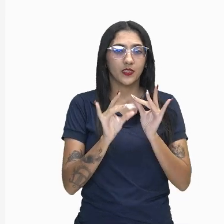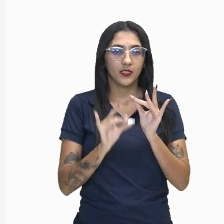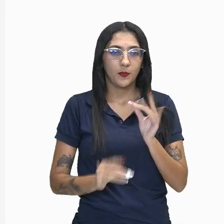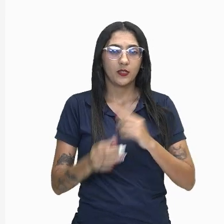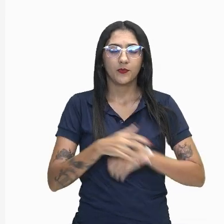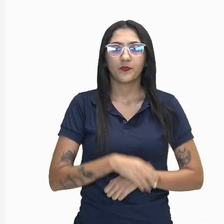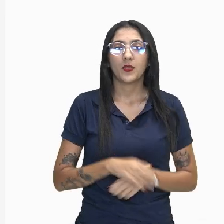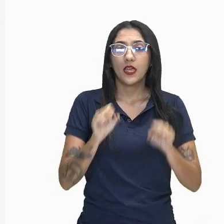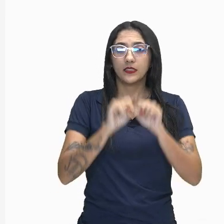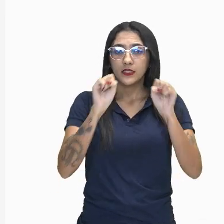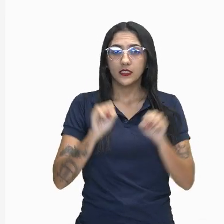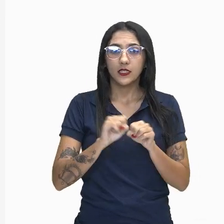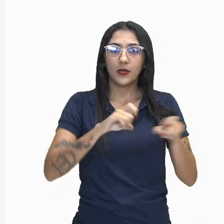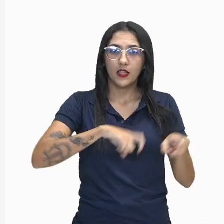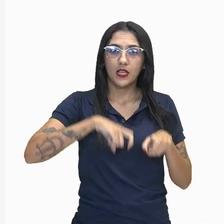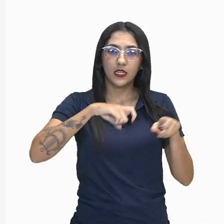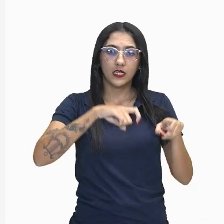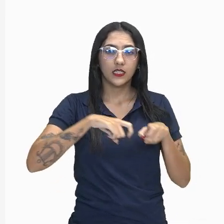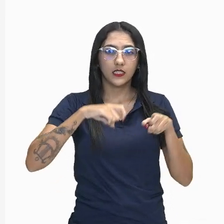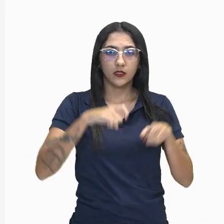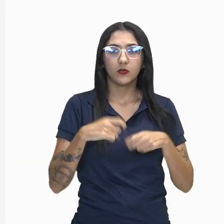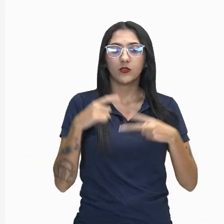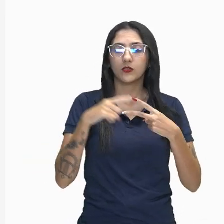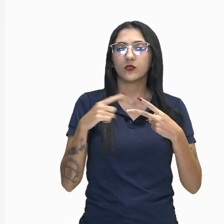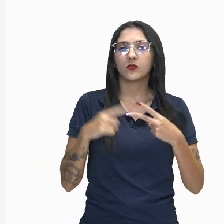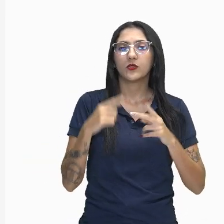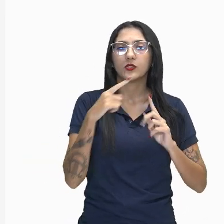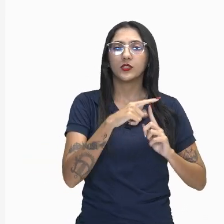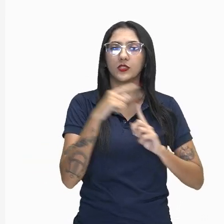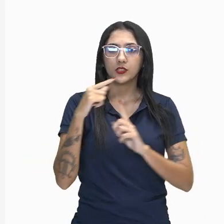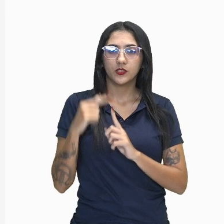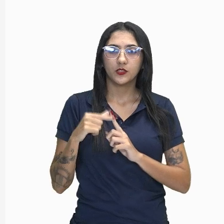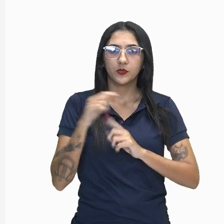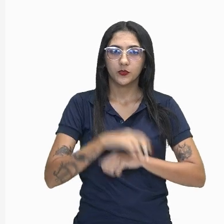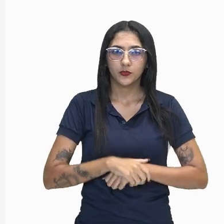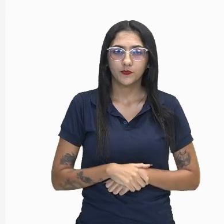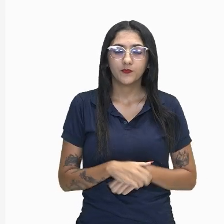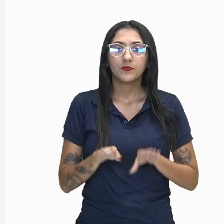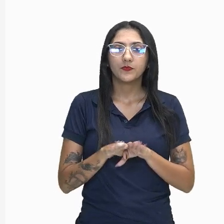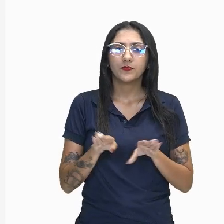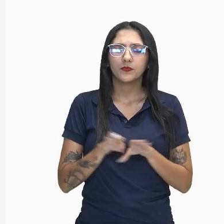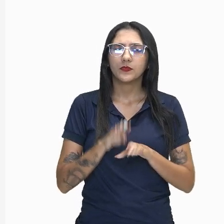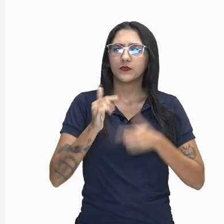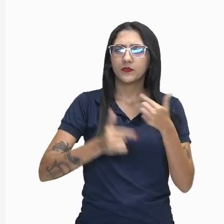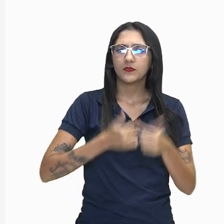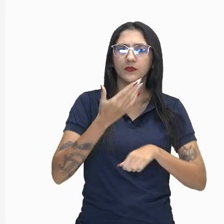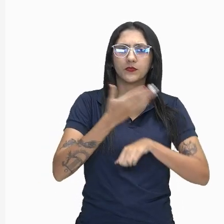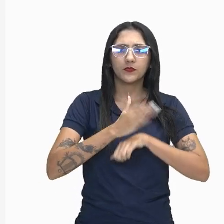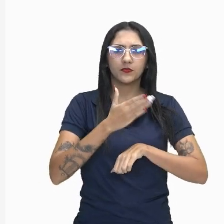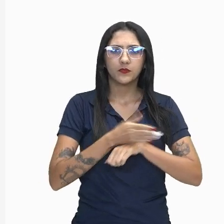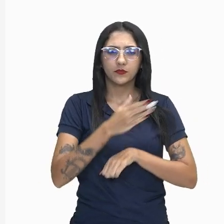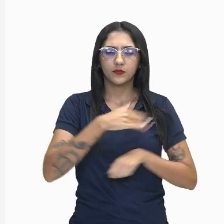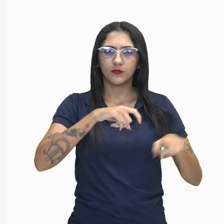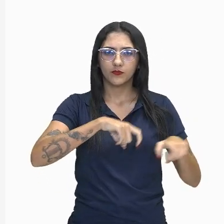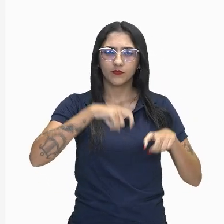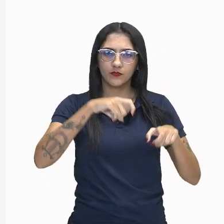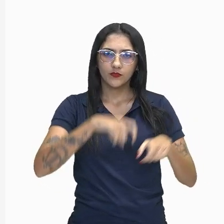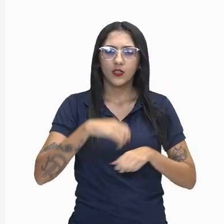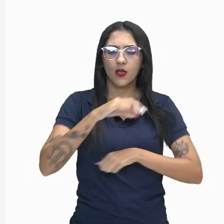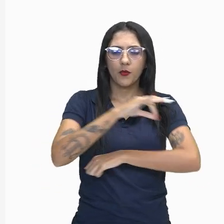detalhamento, sistemas agrícolas, intensivo e extensivo. Atividades agrícolas